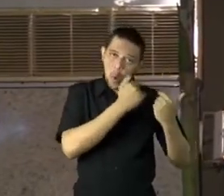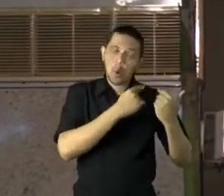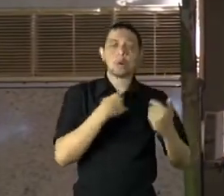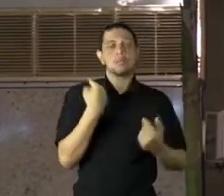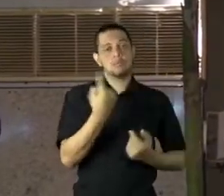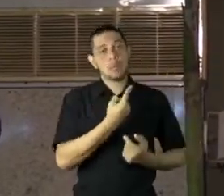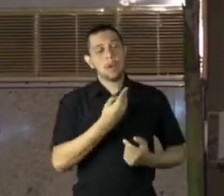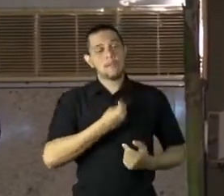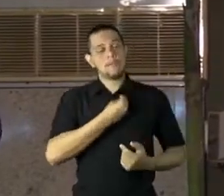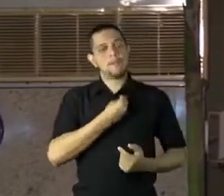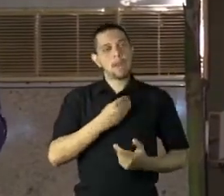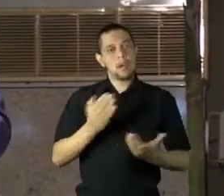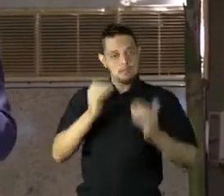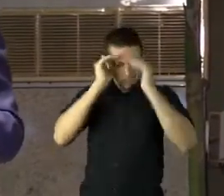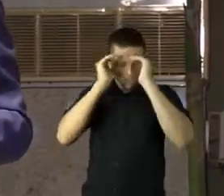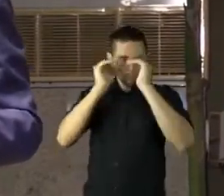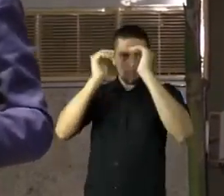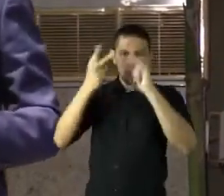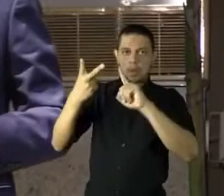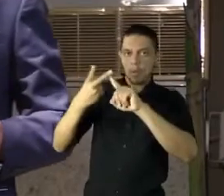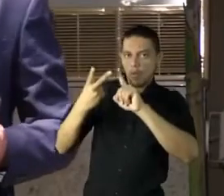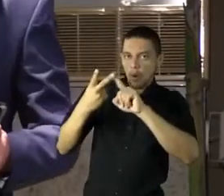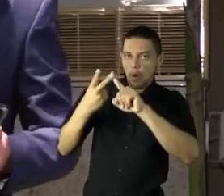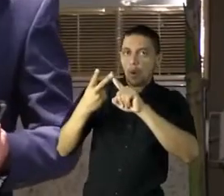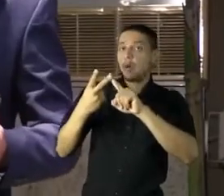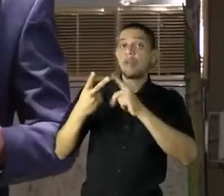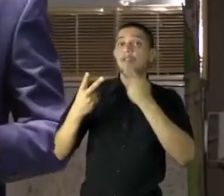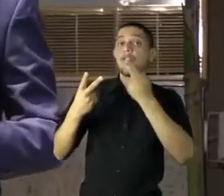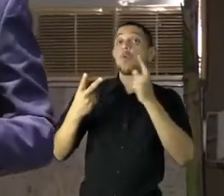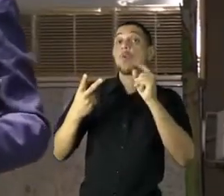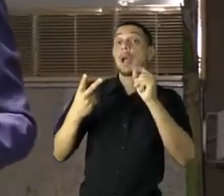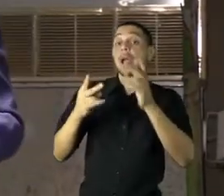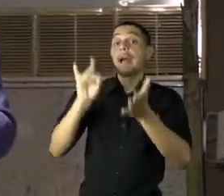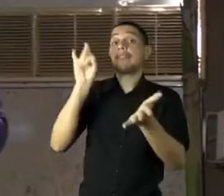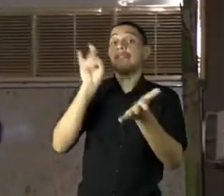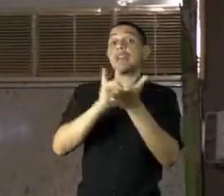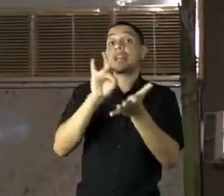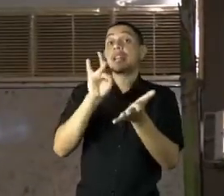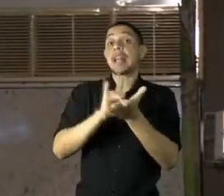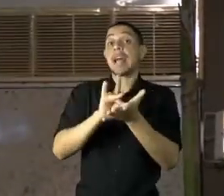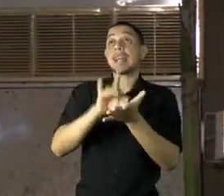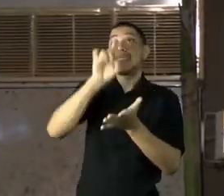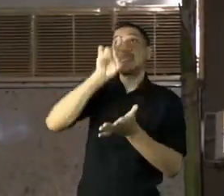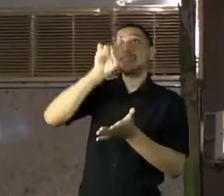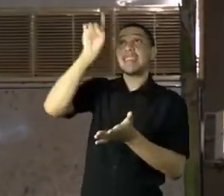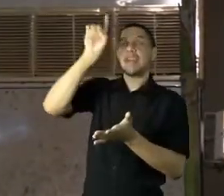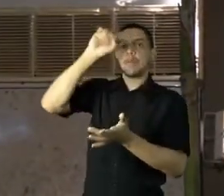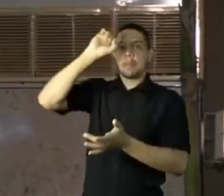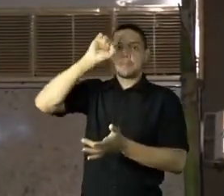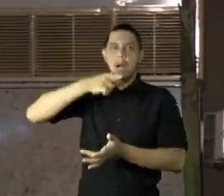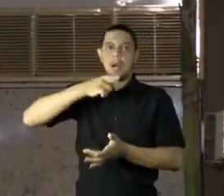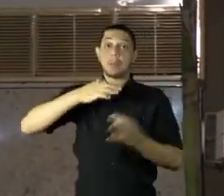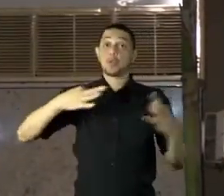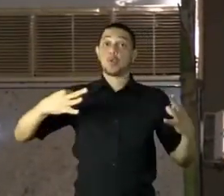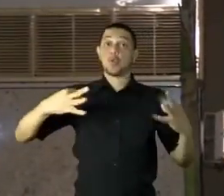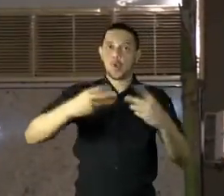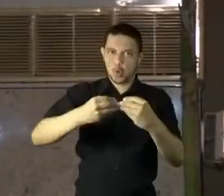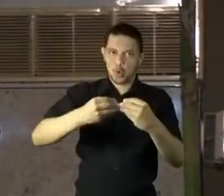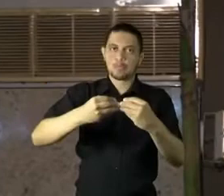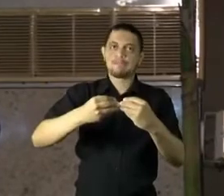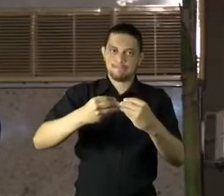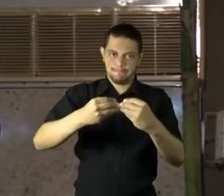vivemos sob esse modelo é o modelo que diz que a verdade é definida por Deus para todos